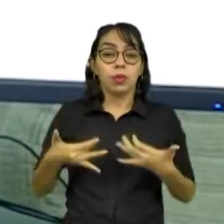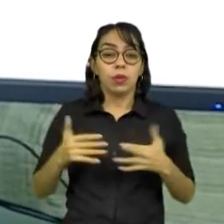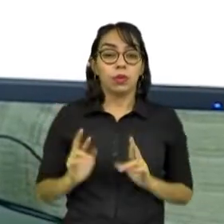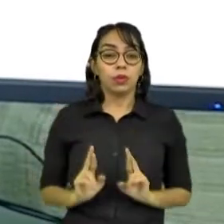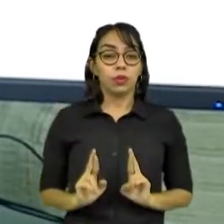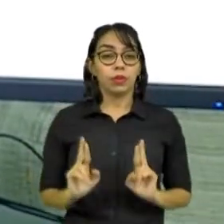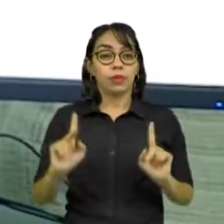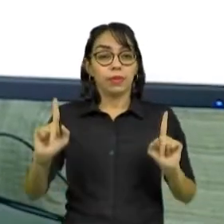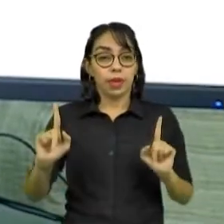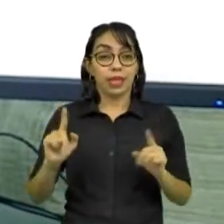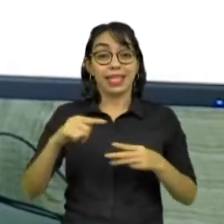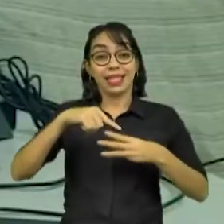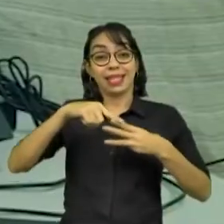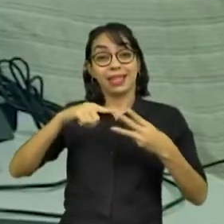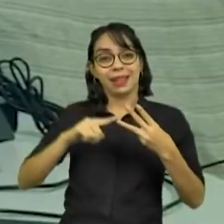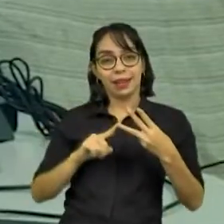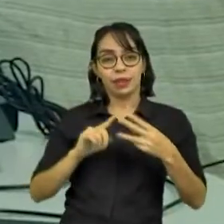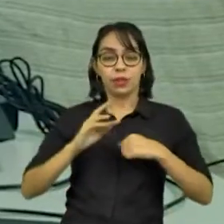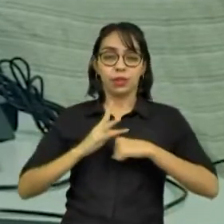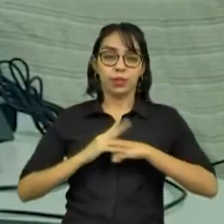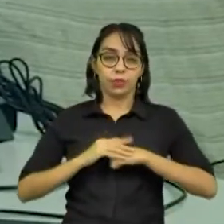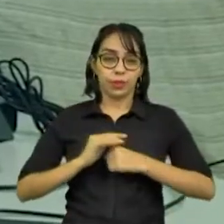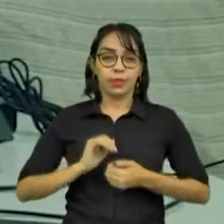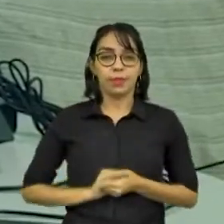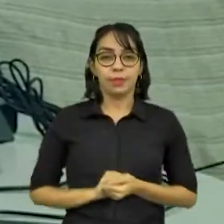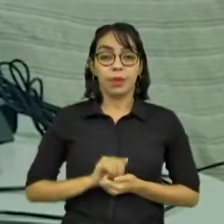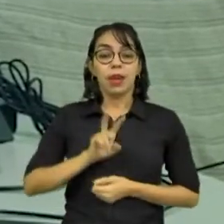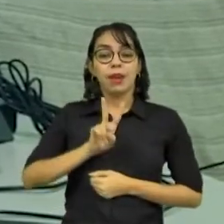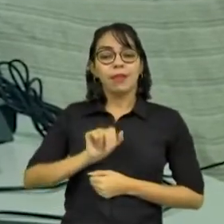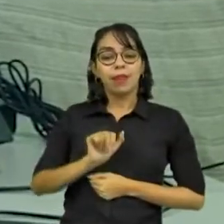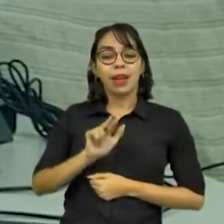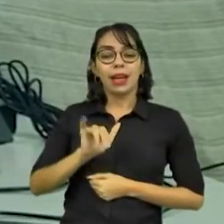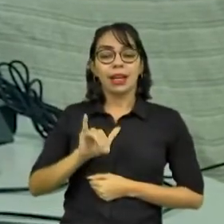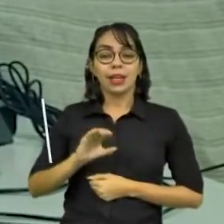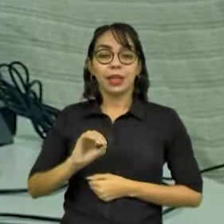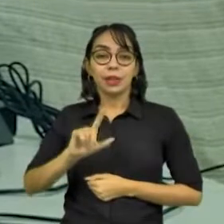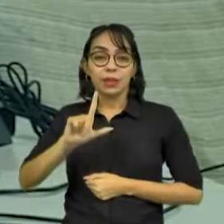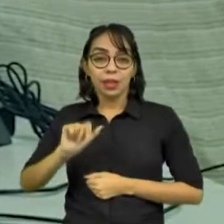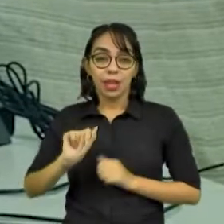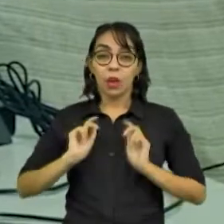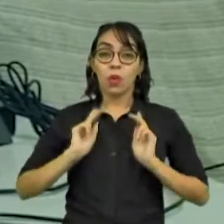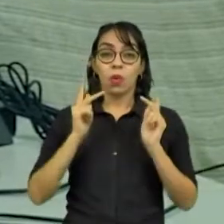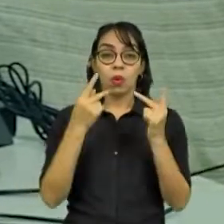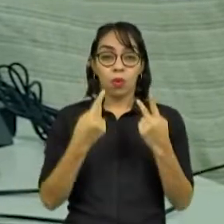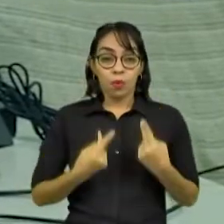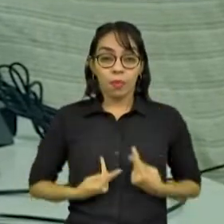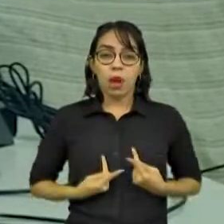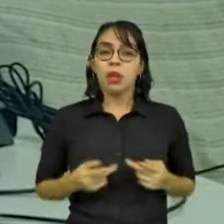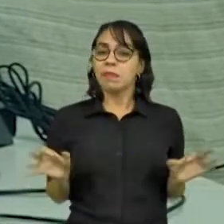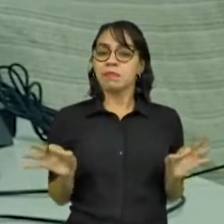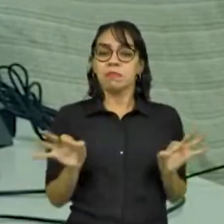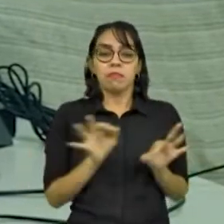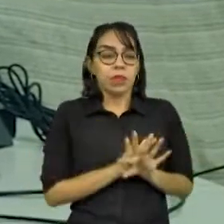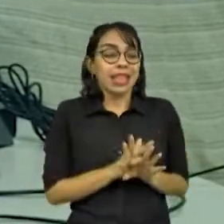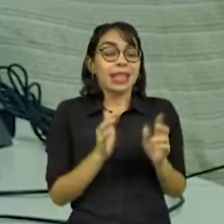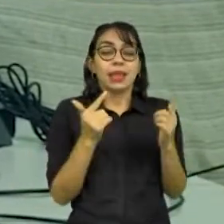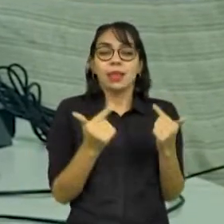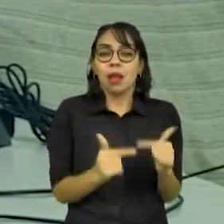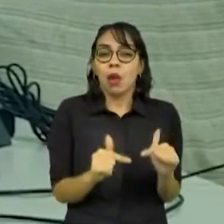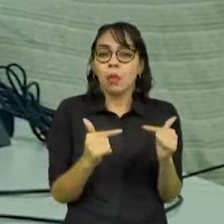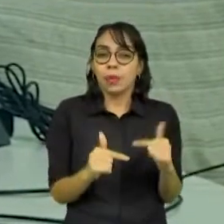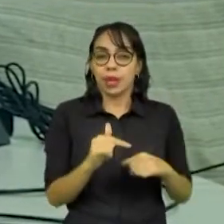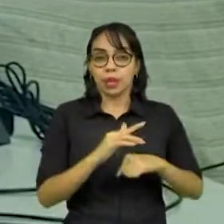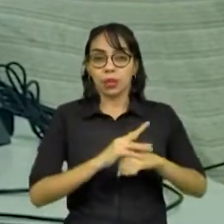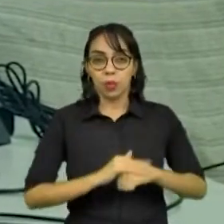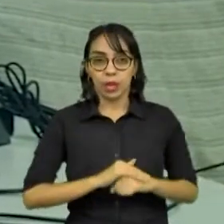as 3 doenças. A varíola humana, ela não está circulando, ela é considerada erradicada e, por isso,